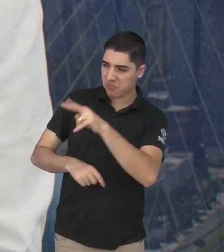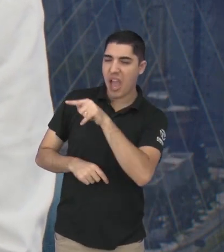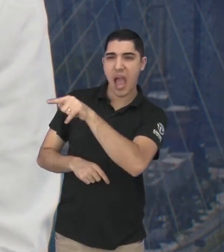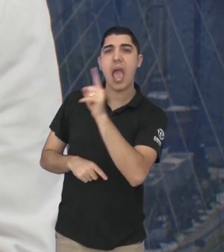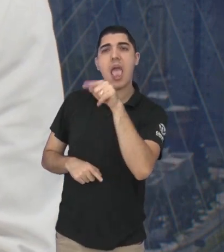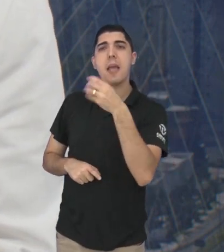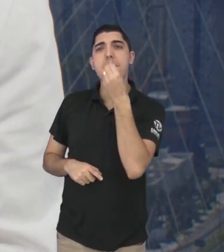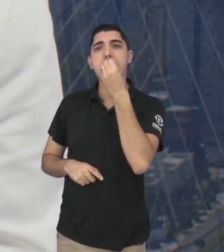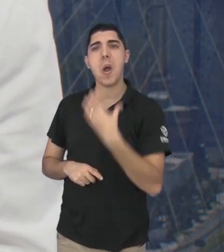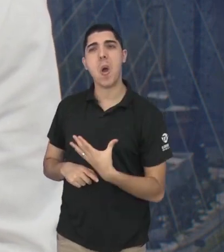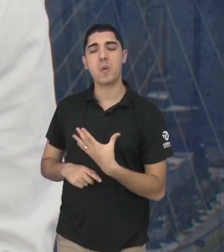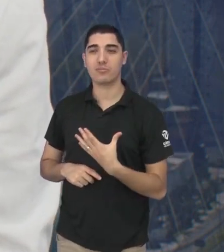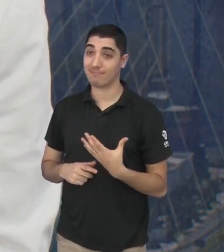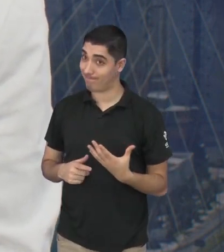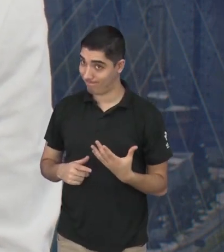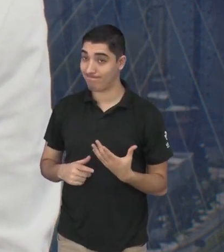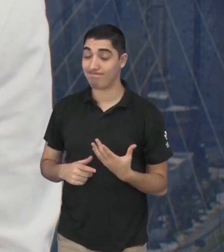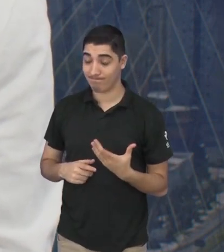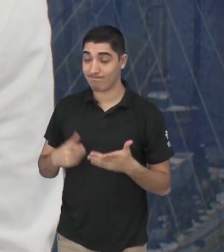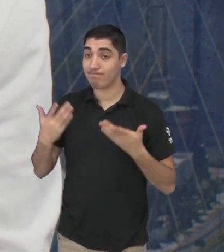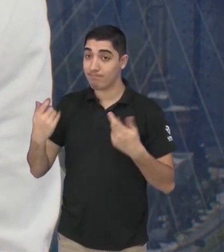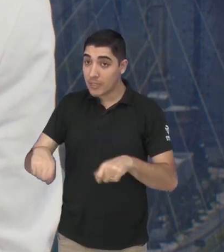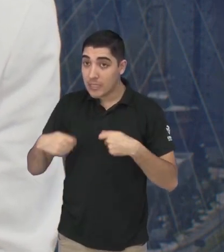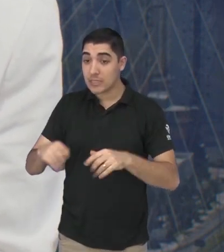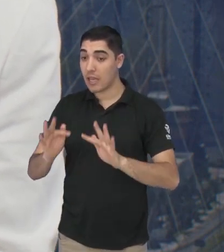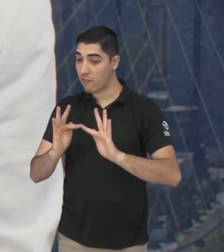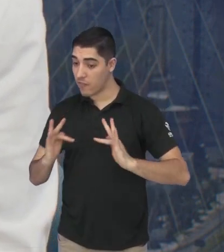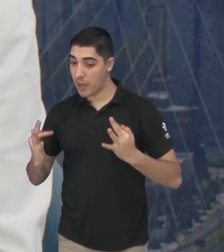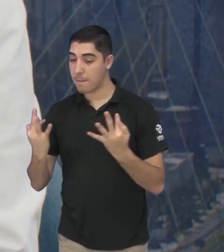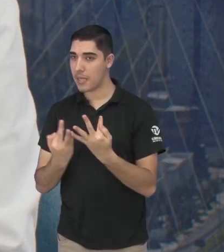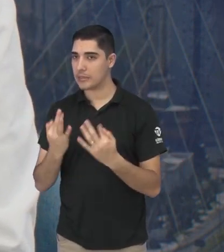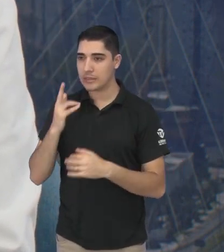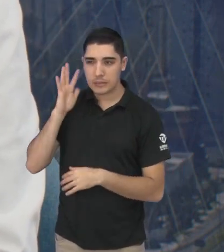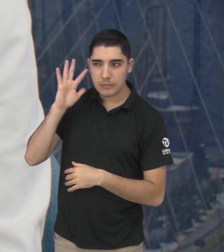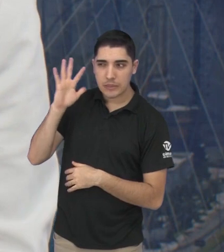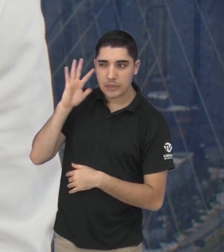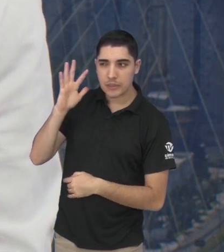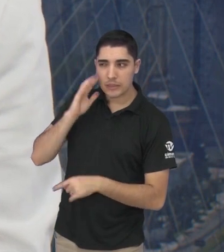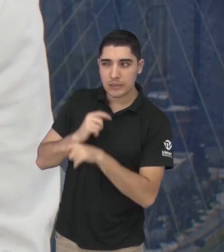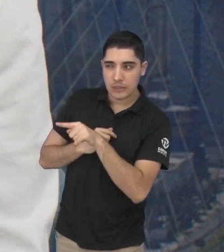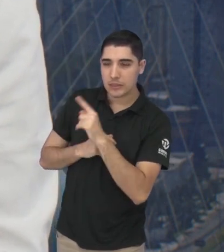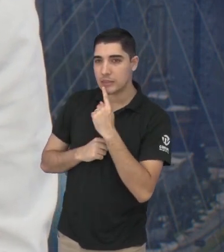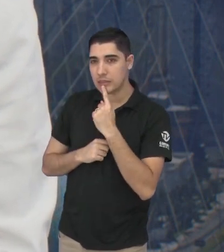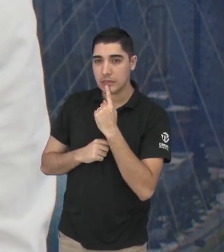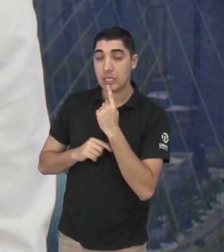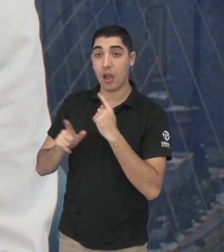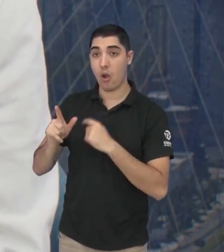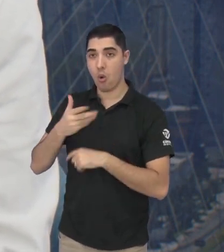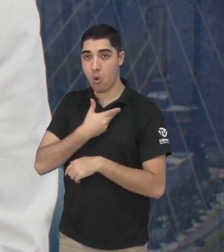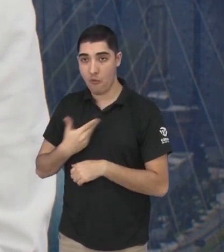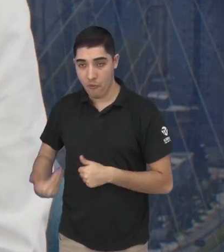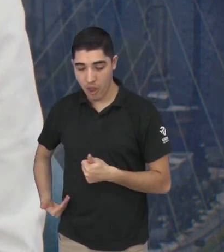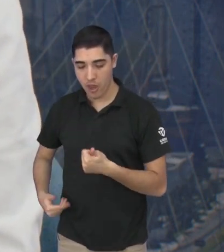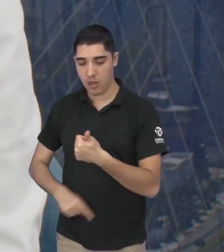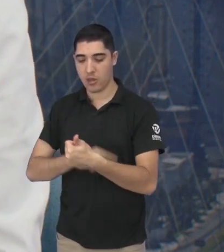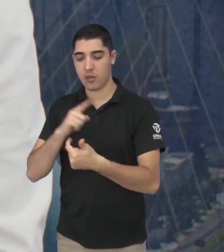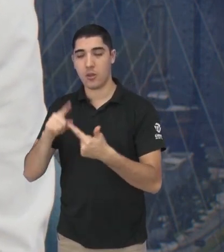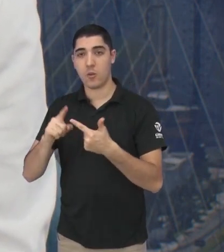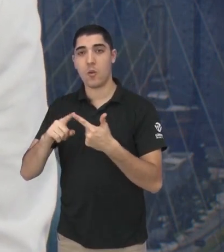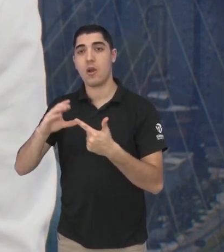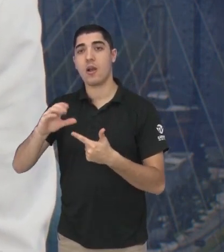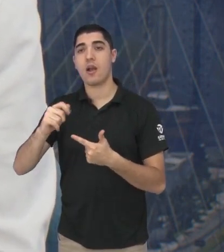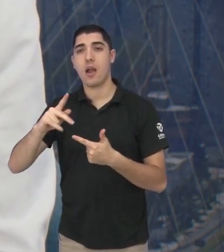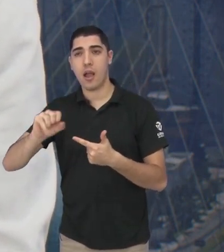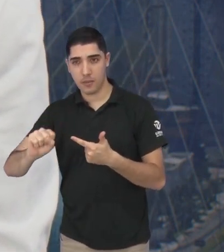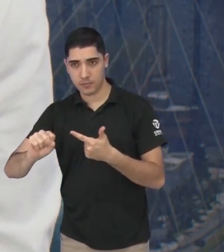para a vida, né? Então, é esse olhar que as famílias também precisam ter, que o poder público, os CAPs estão